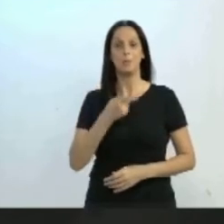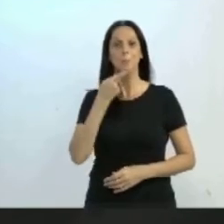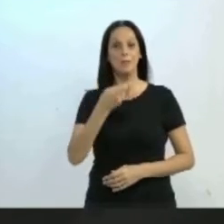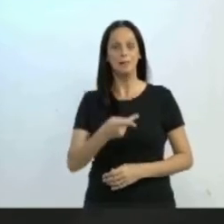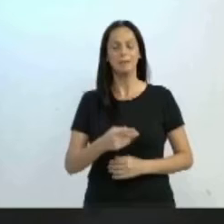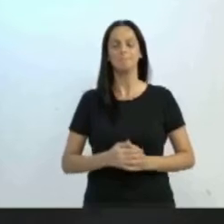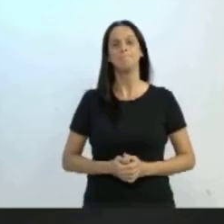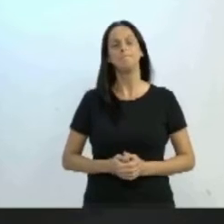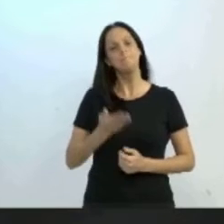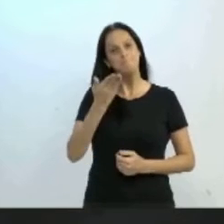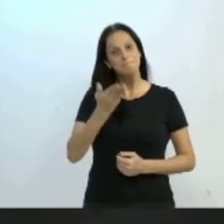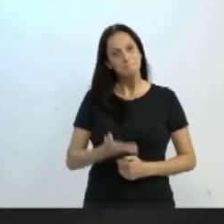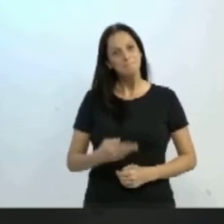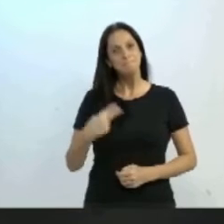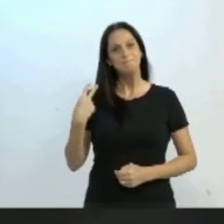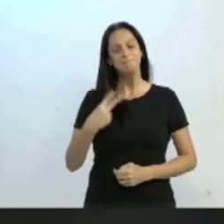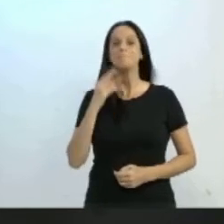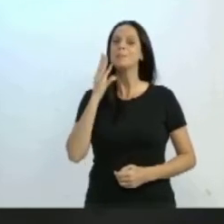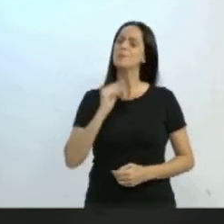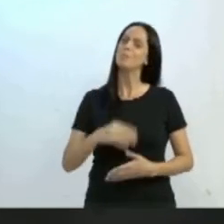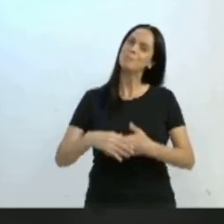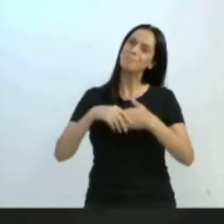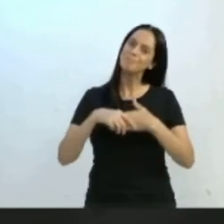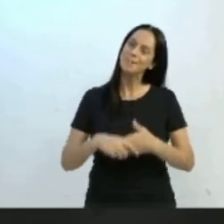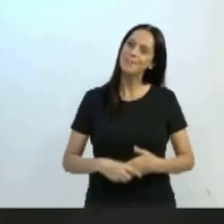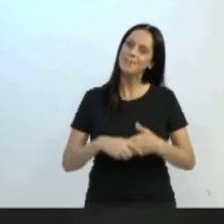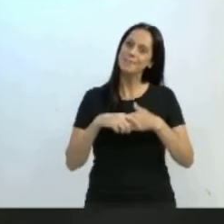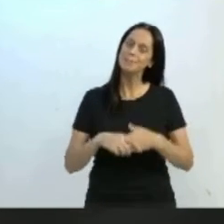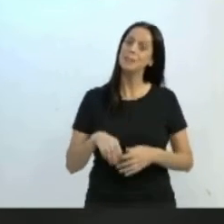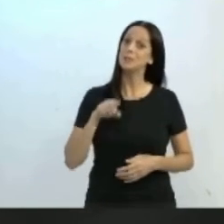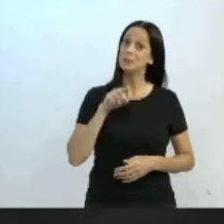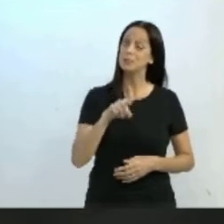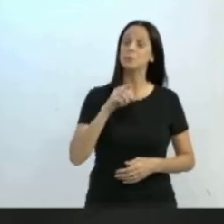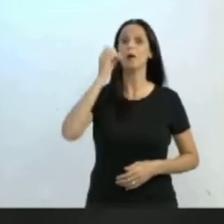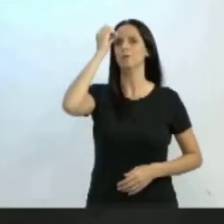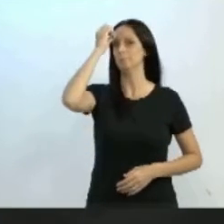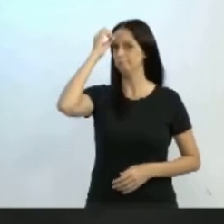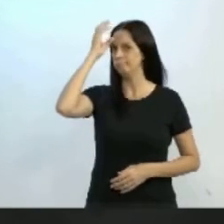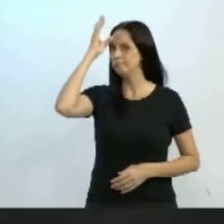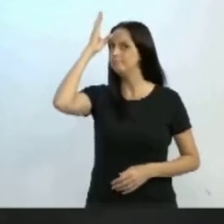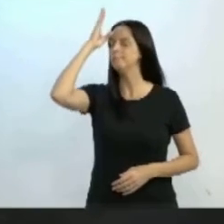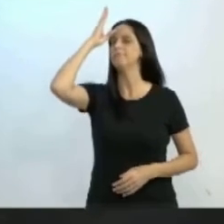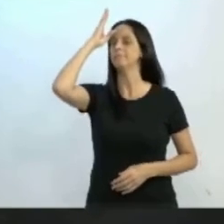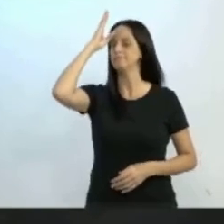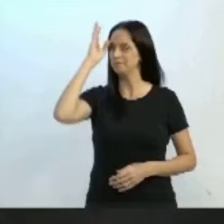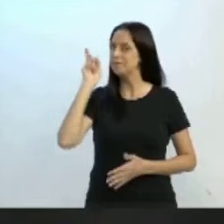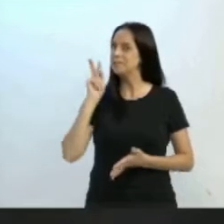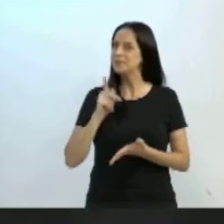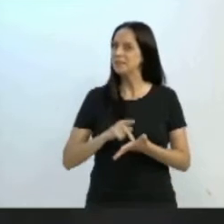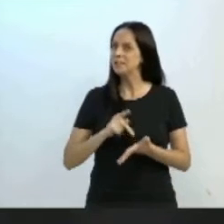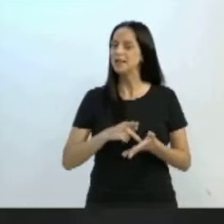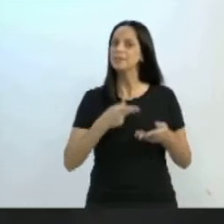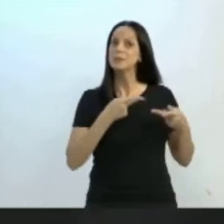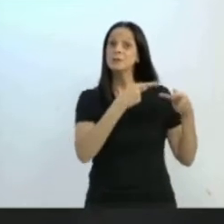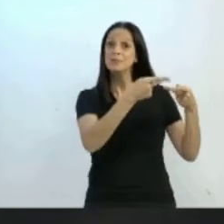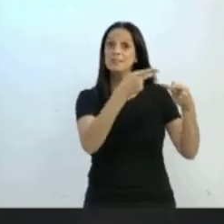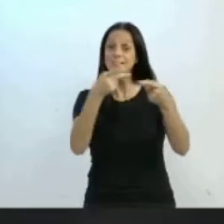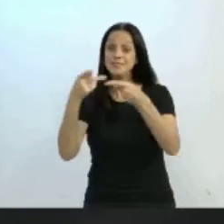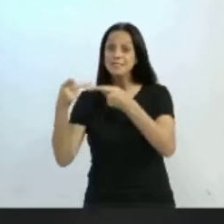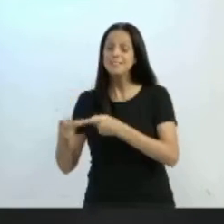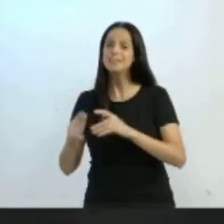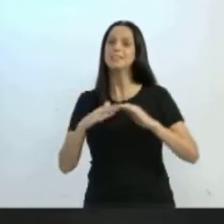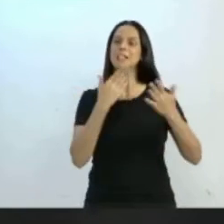vereadores Rios Parabéns professor Gilson que tem um grande conhecimento e tem visitado as unidades na